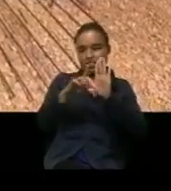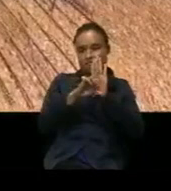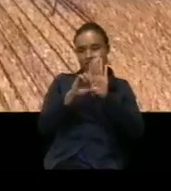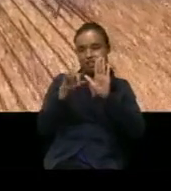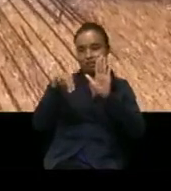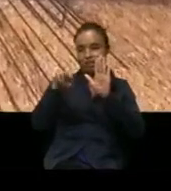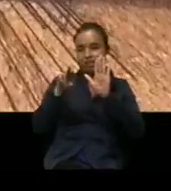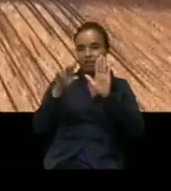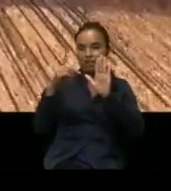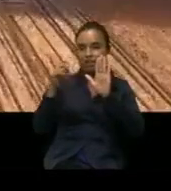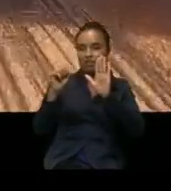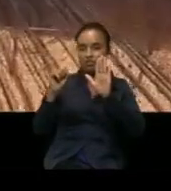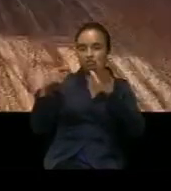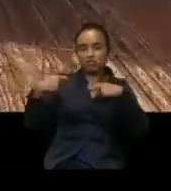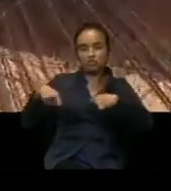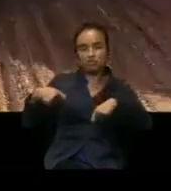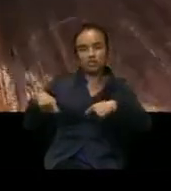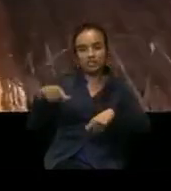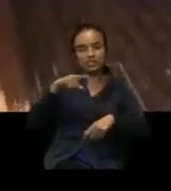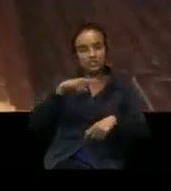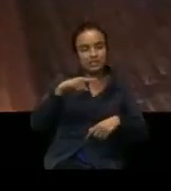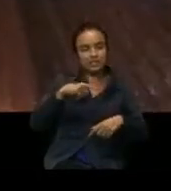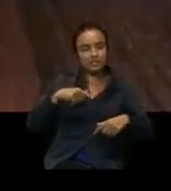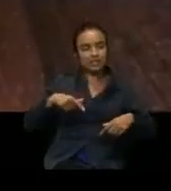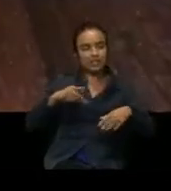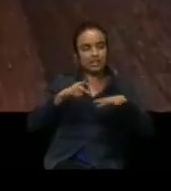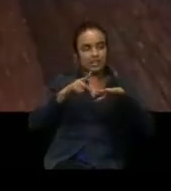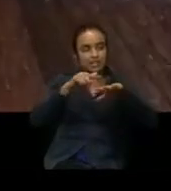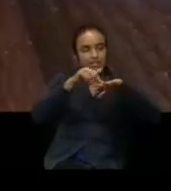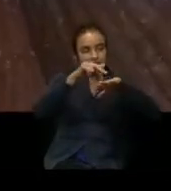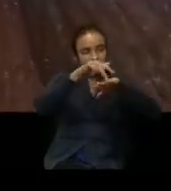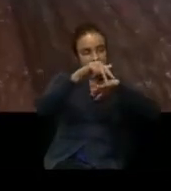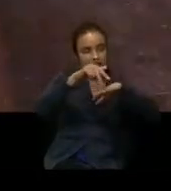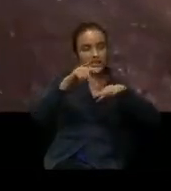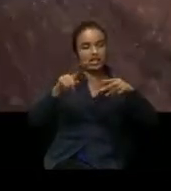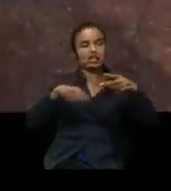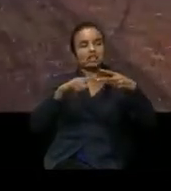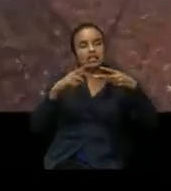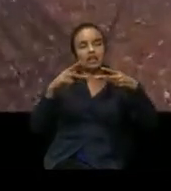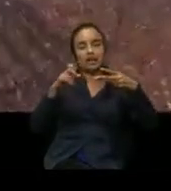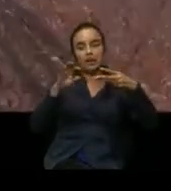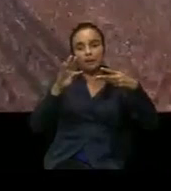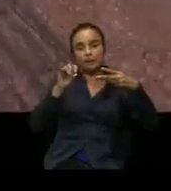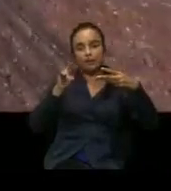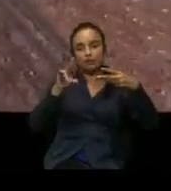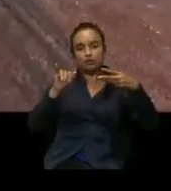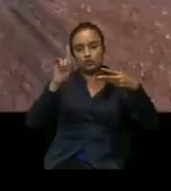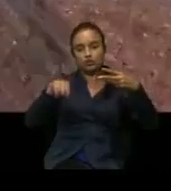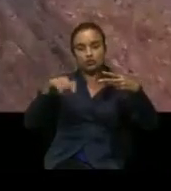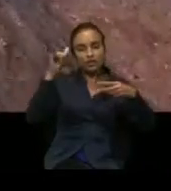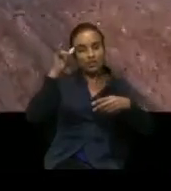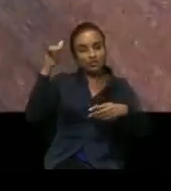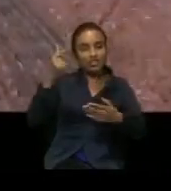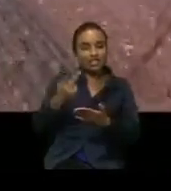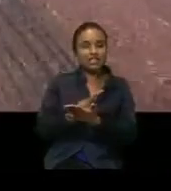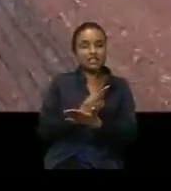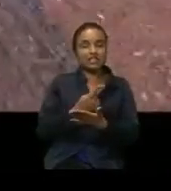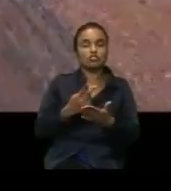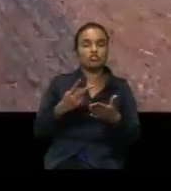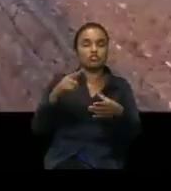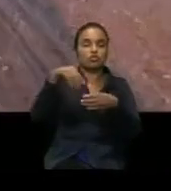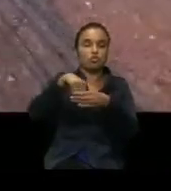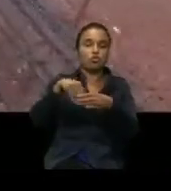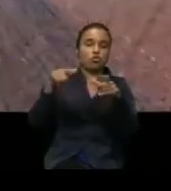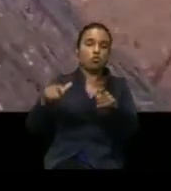corrimão, escada, essas coisas assim também. Então, como eles tinham acabado de fazer a armação e a obra ainda estava no